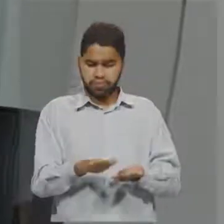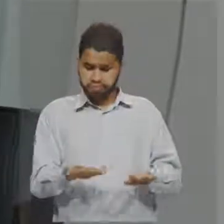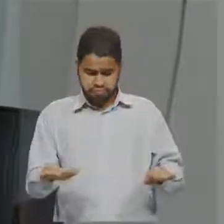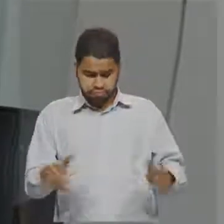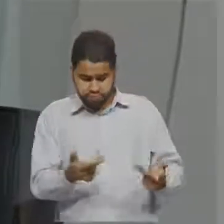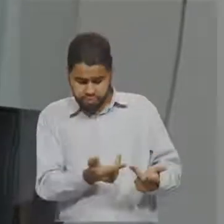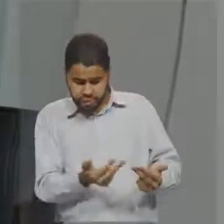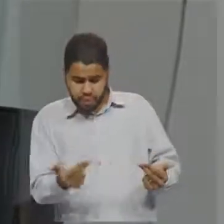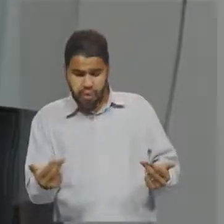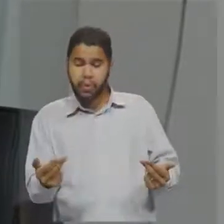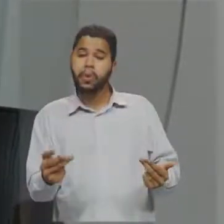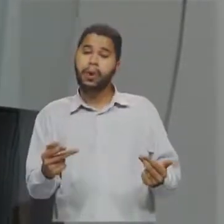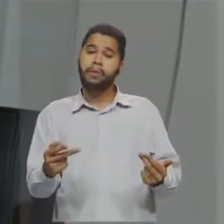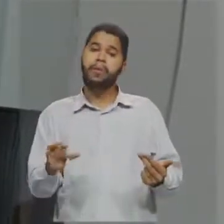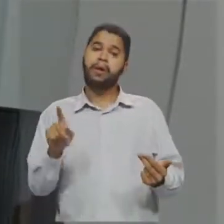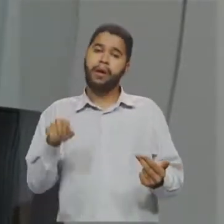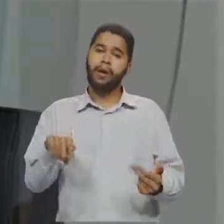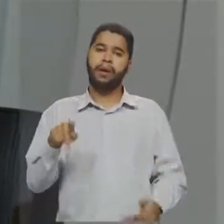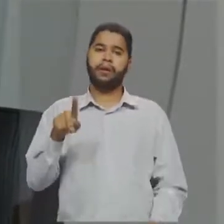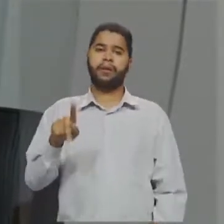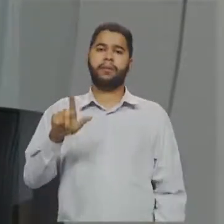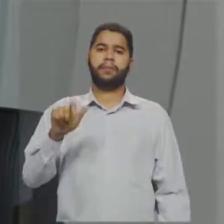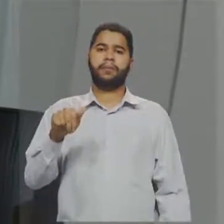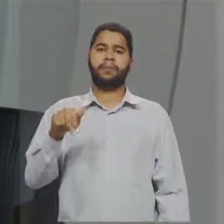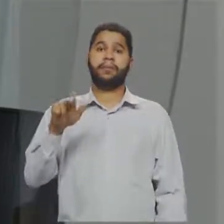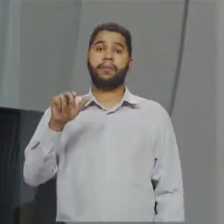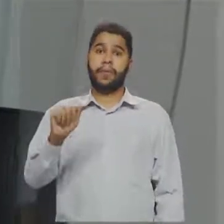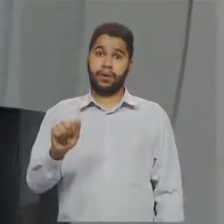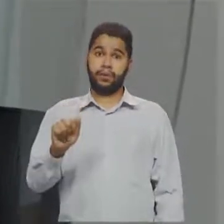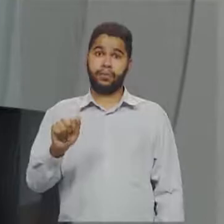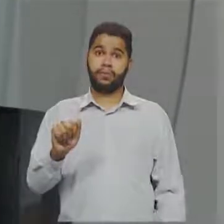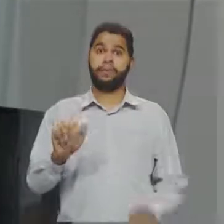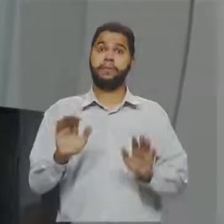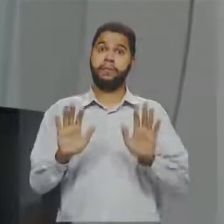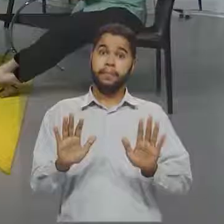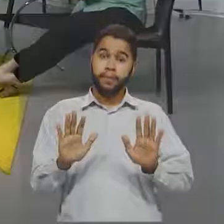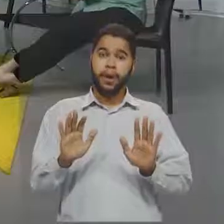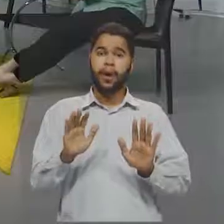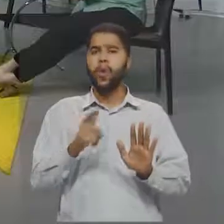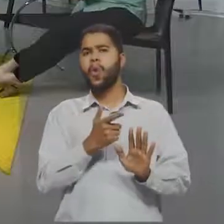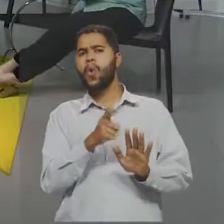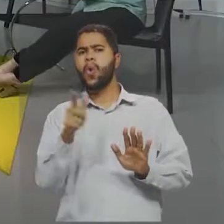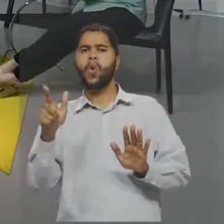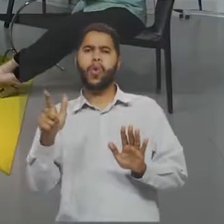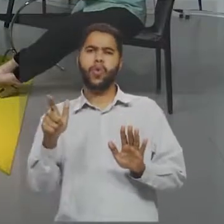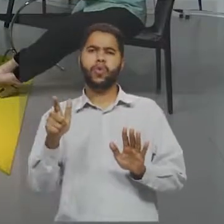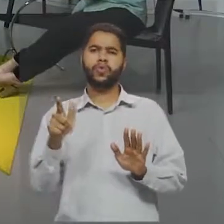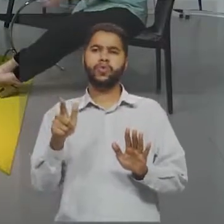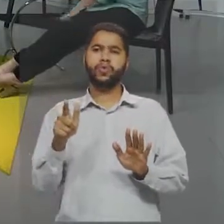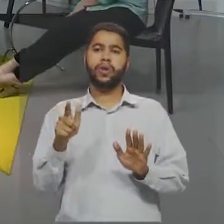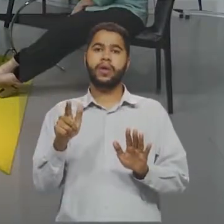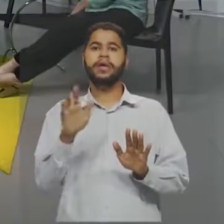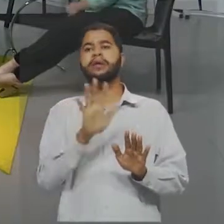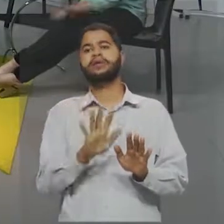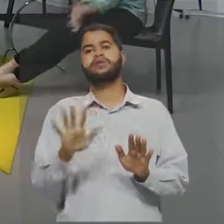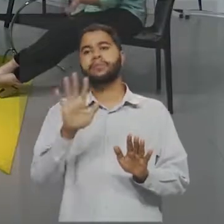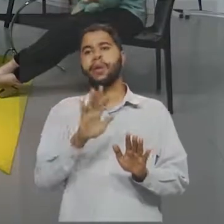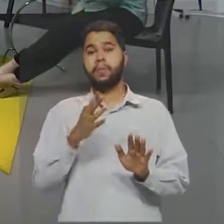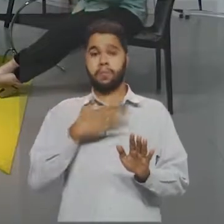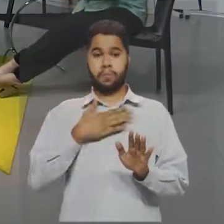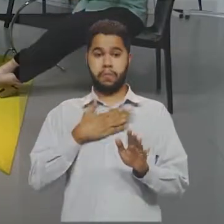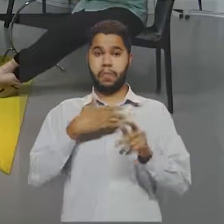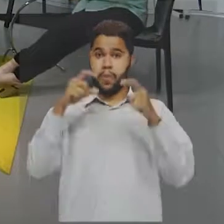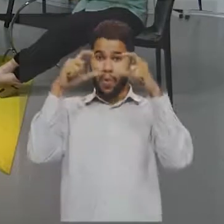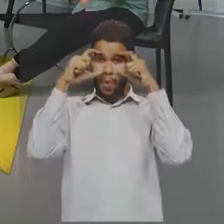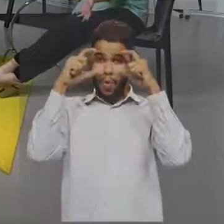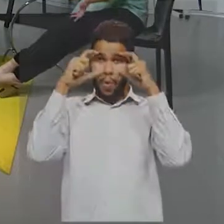mesa. Então, ela é considerada como figura plana. E qualquer outra figura espacial, por exemplo, meu óculos,